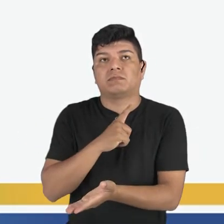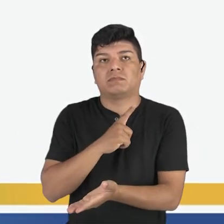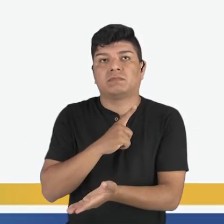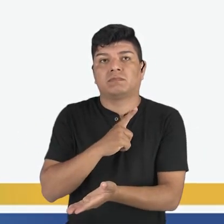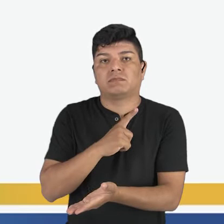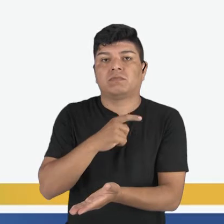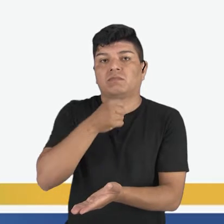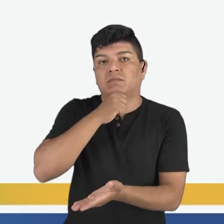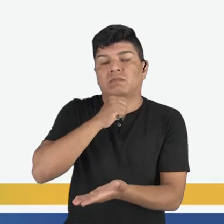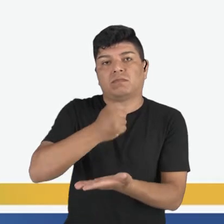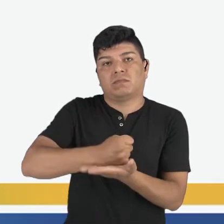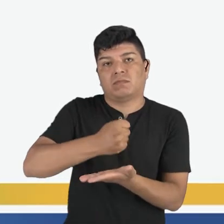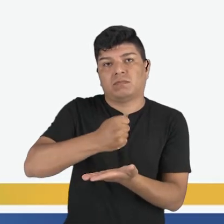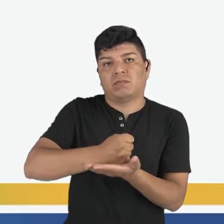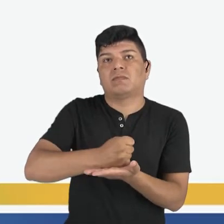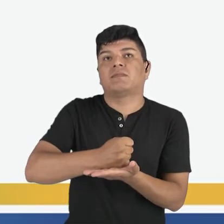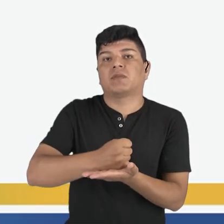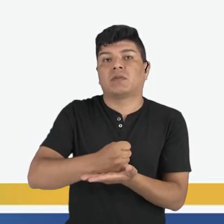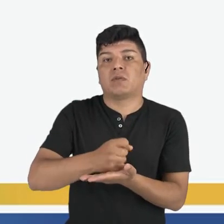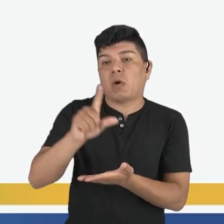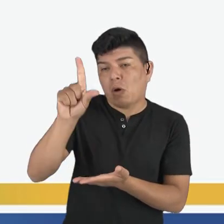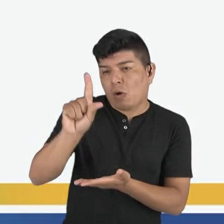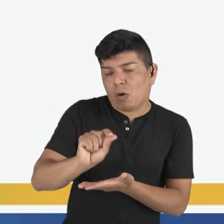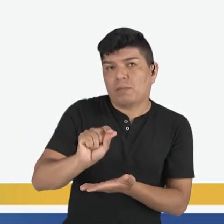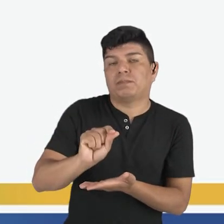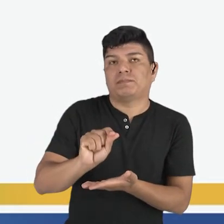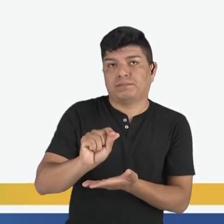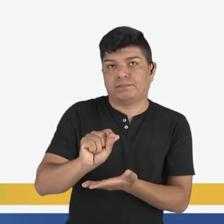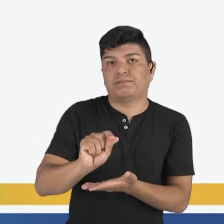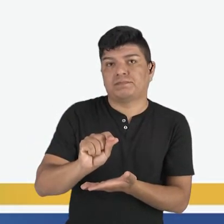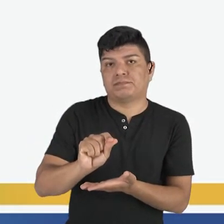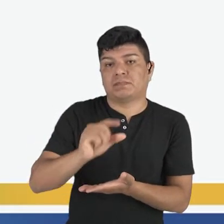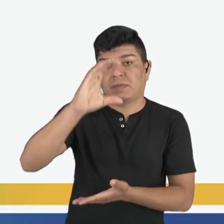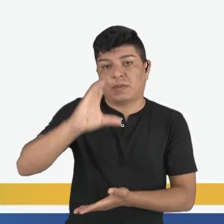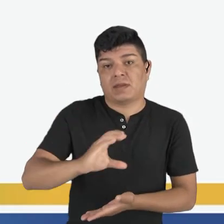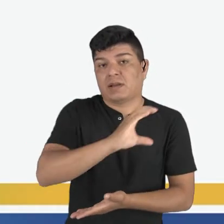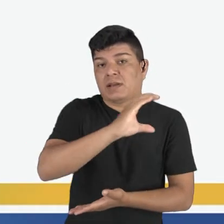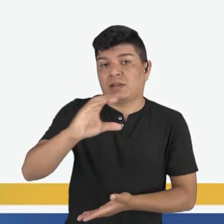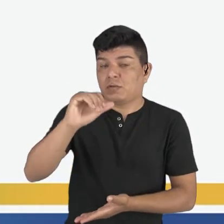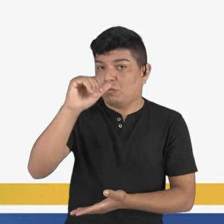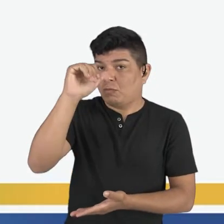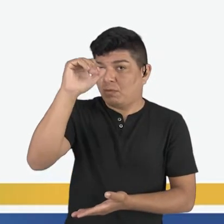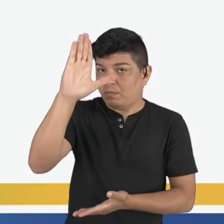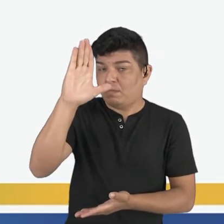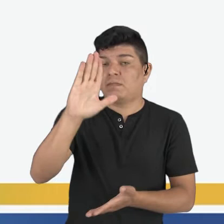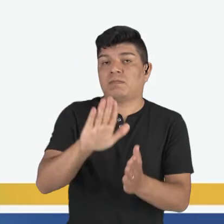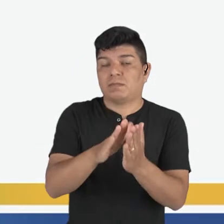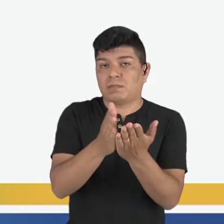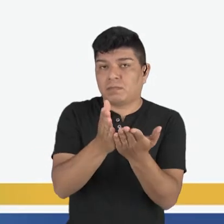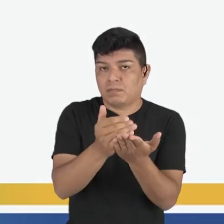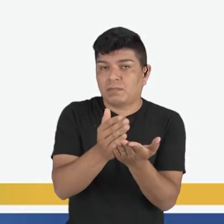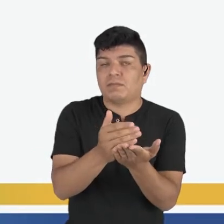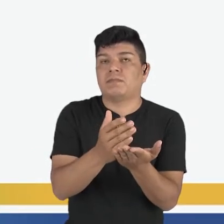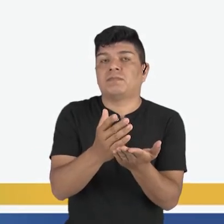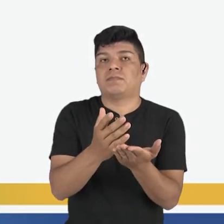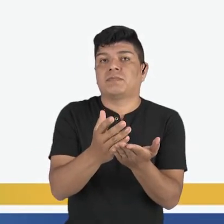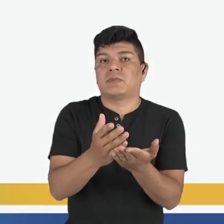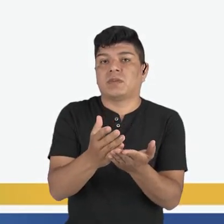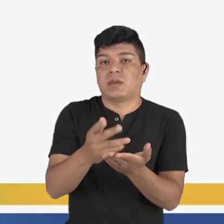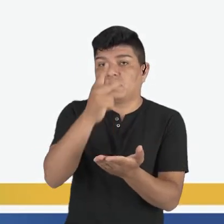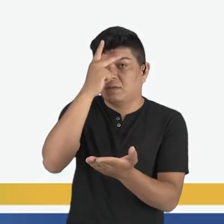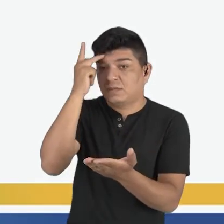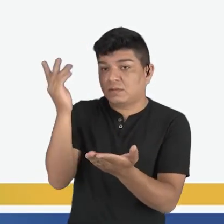Antigo Testamento com menos livros, na tradição católica com mais livros. E os evangélicos não